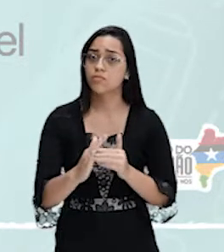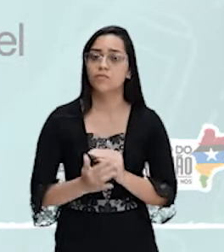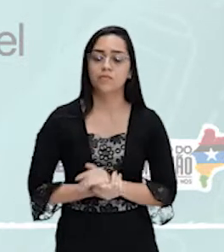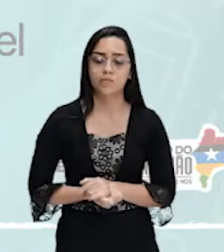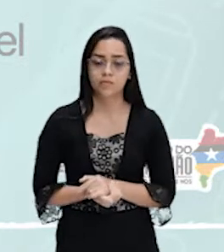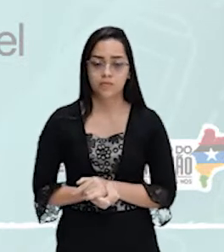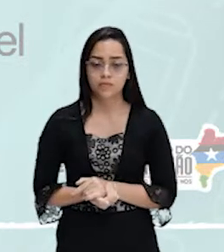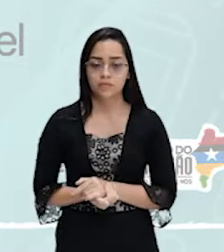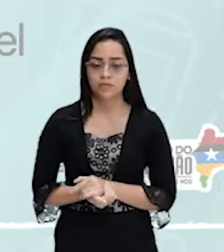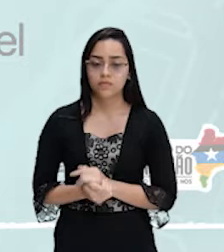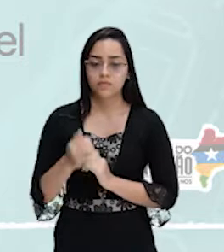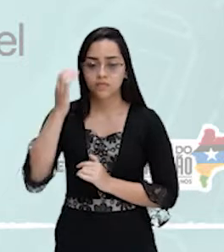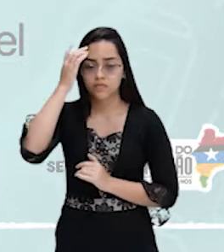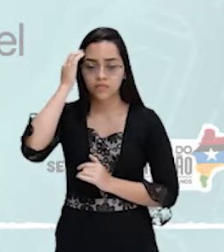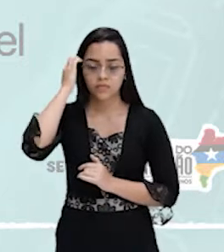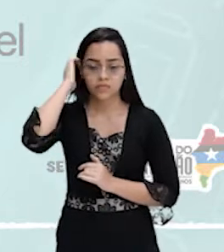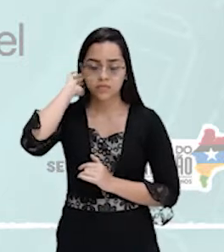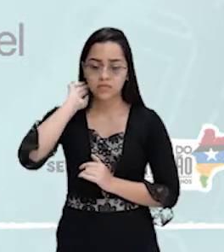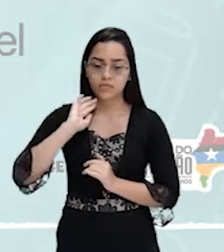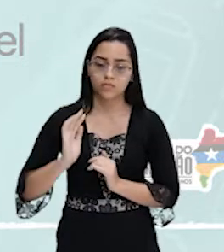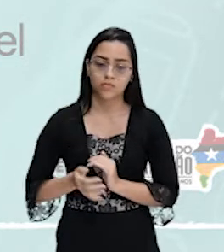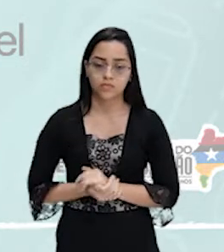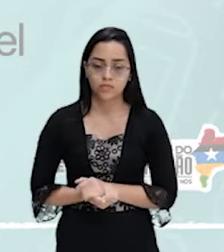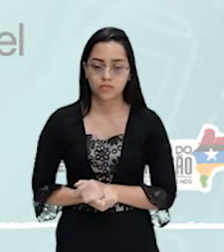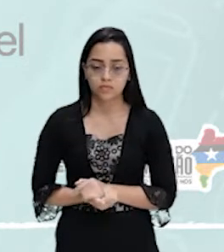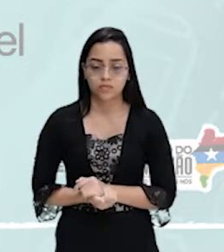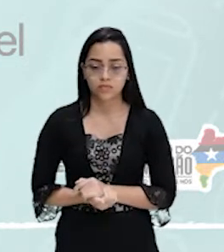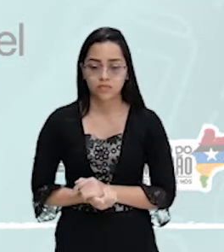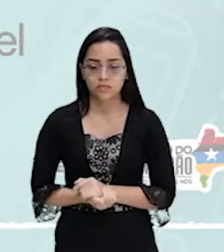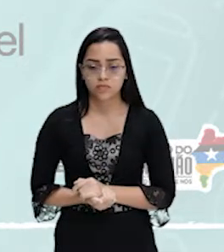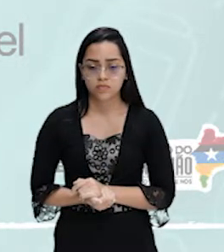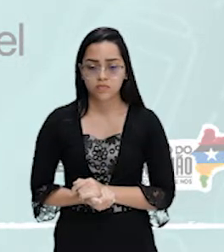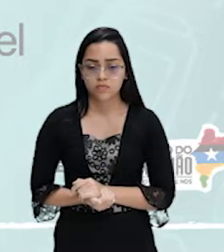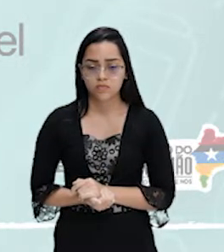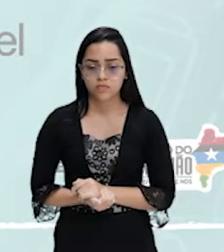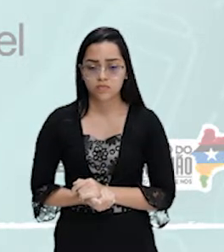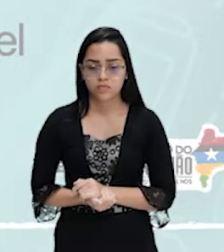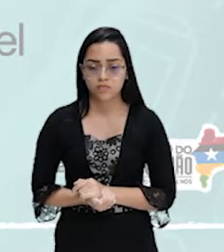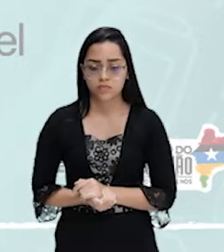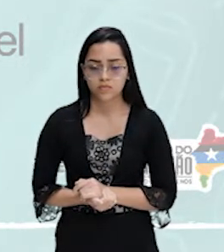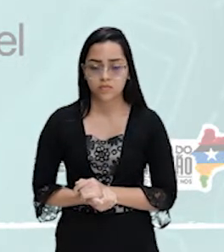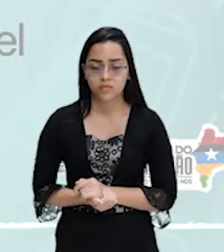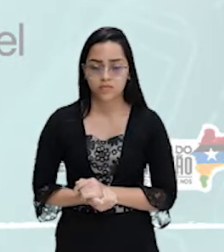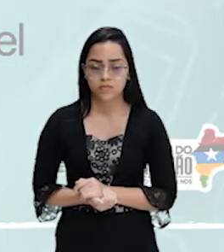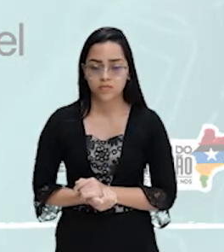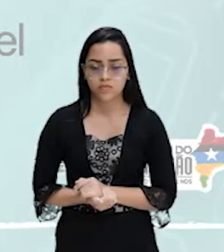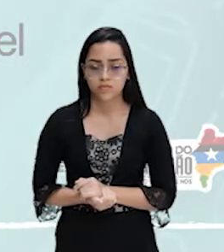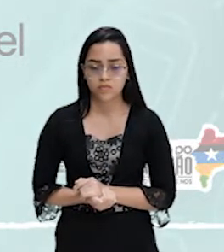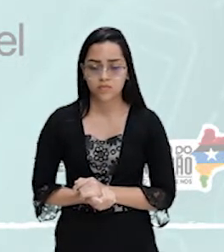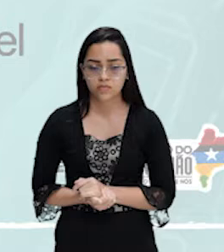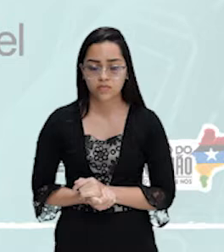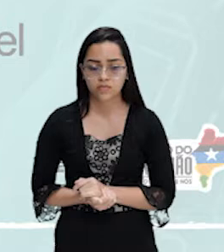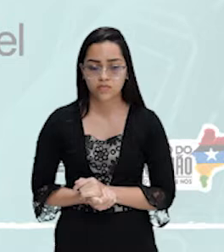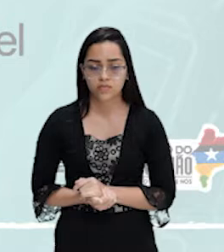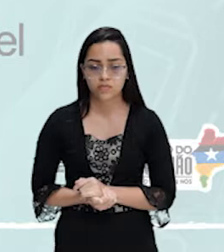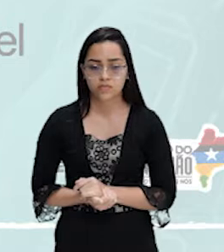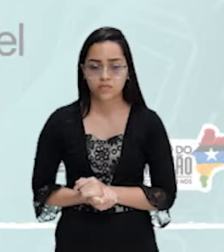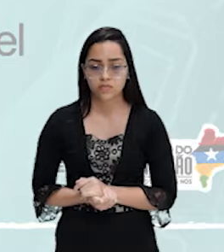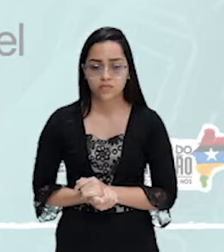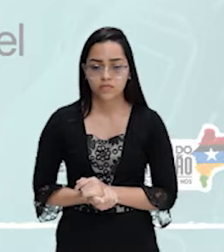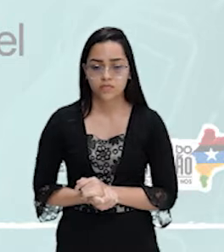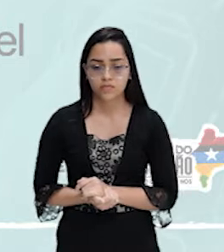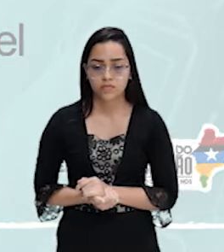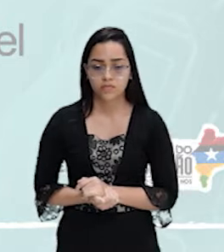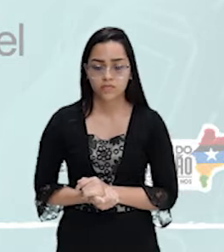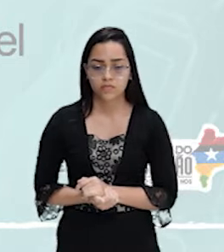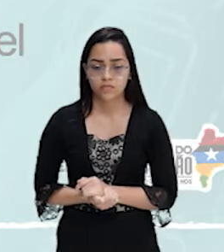asteroides e cometas com a superfície lunar. Estima-se que só na face visível, né, da Lua existam